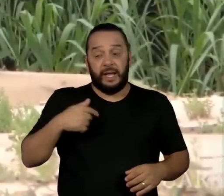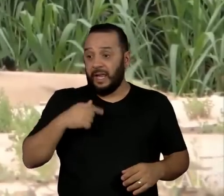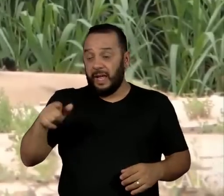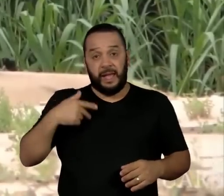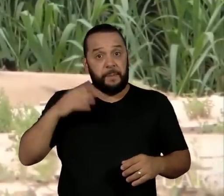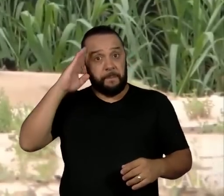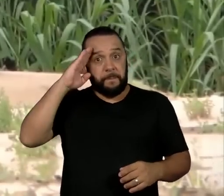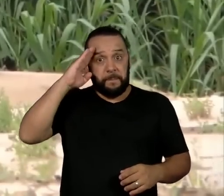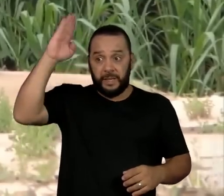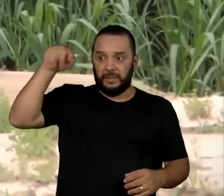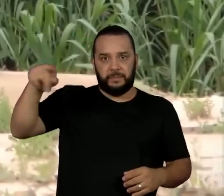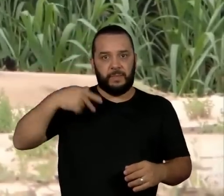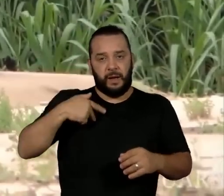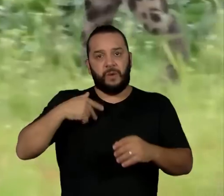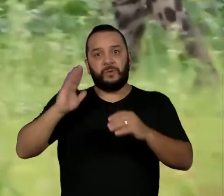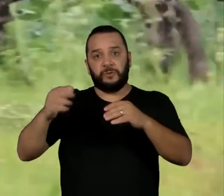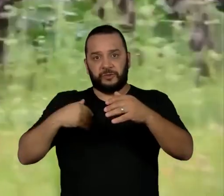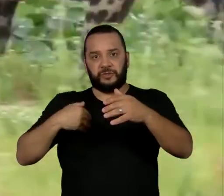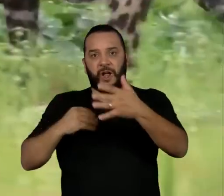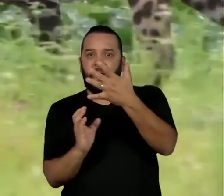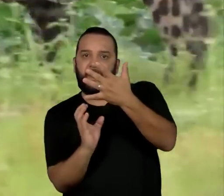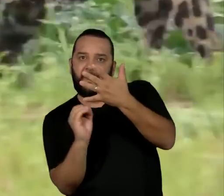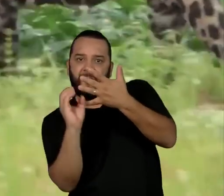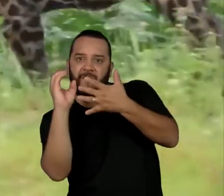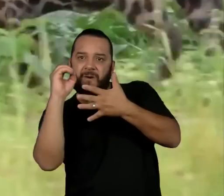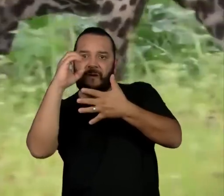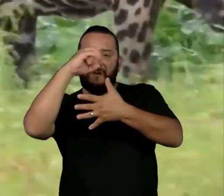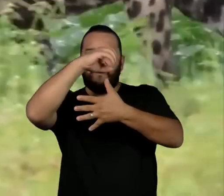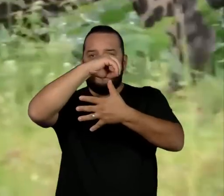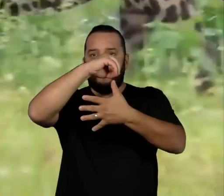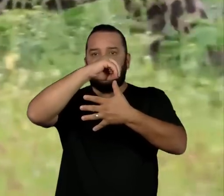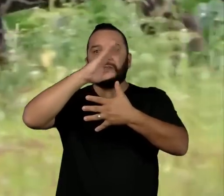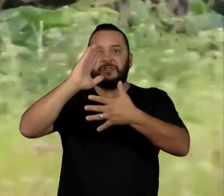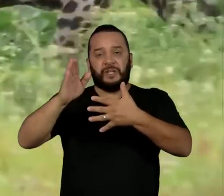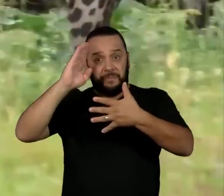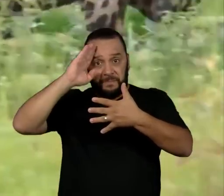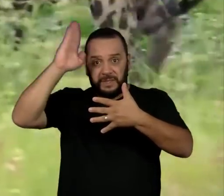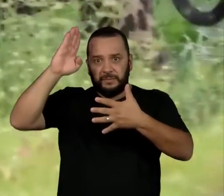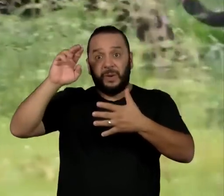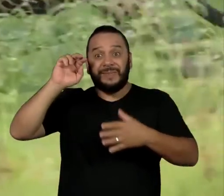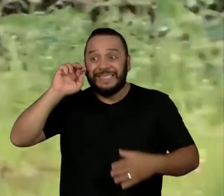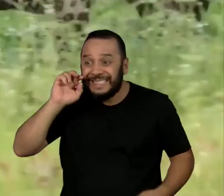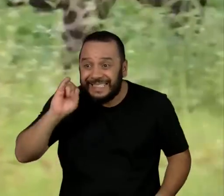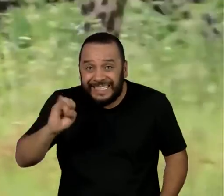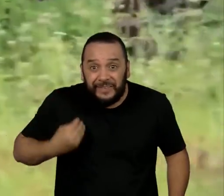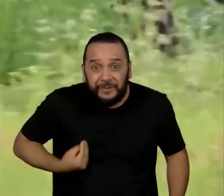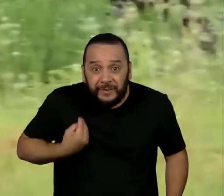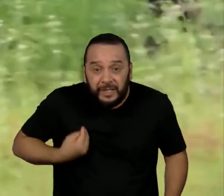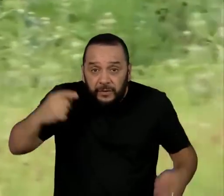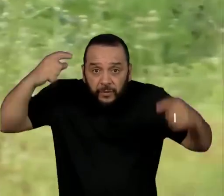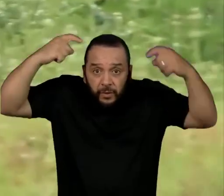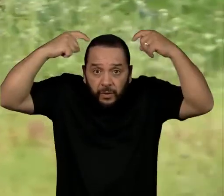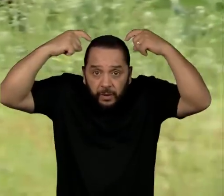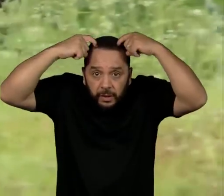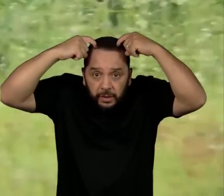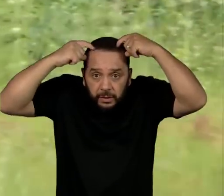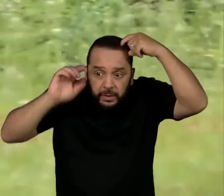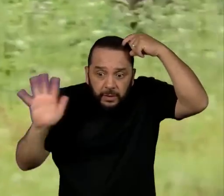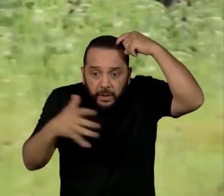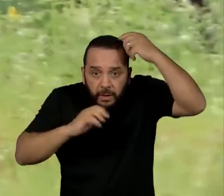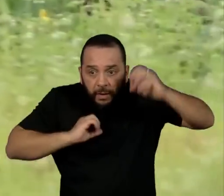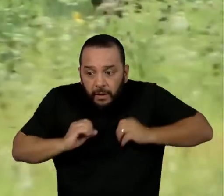Isso significa que a presença delas indica um ecossistema equilibrado. A gente já observou nos últimos 4 anos